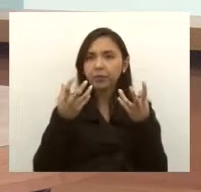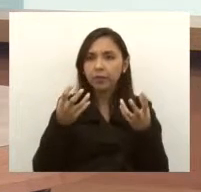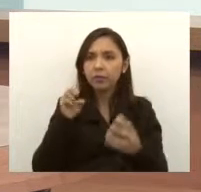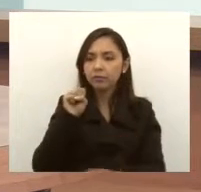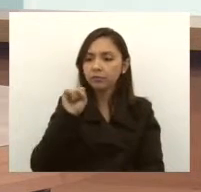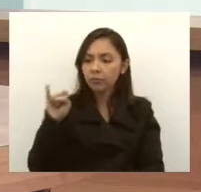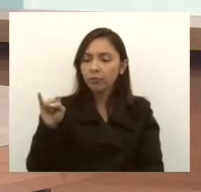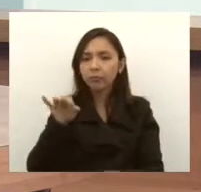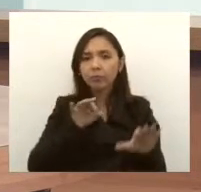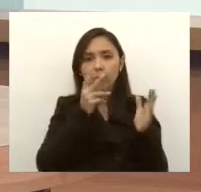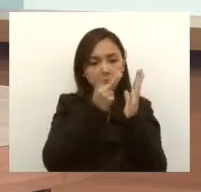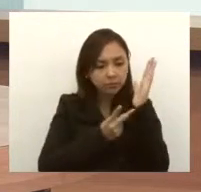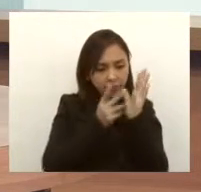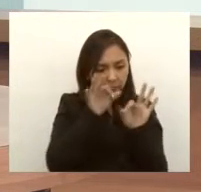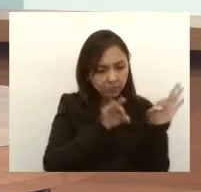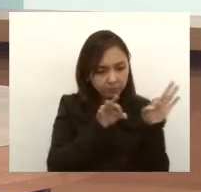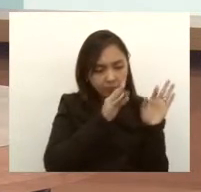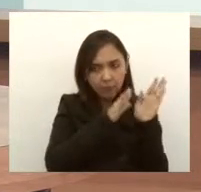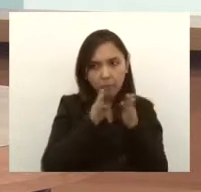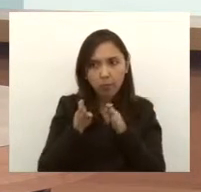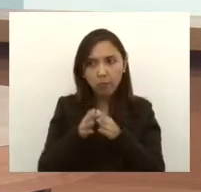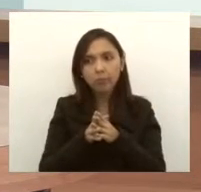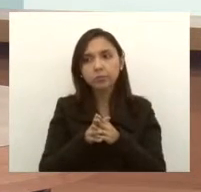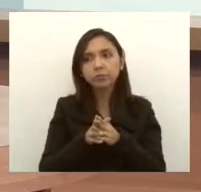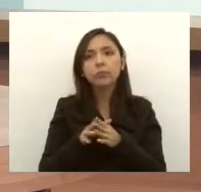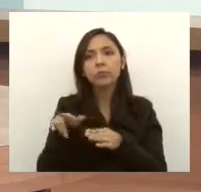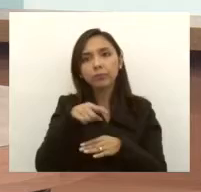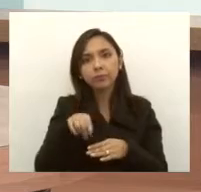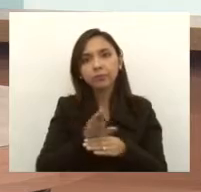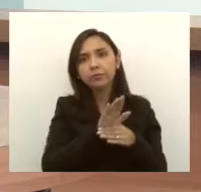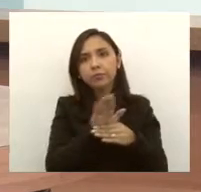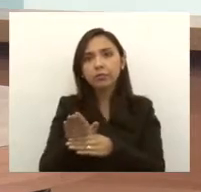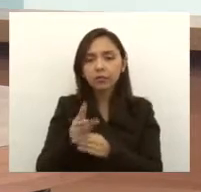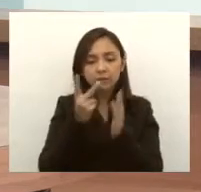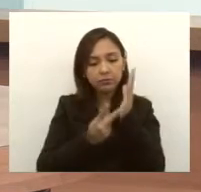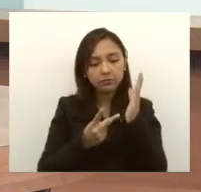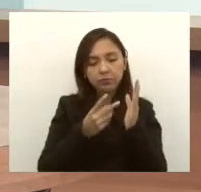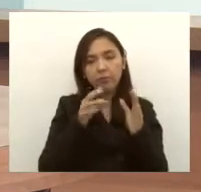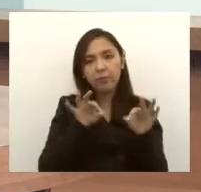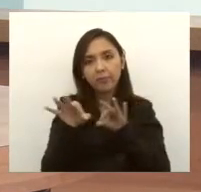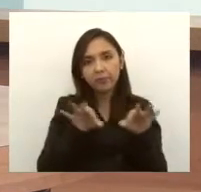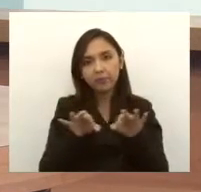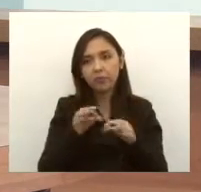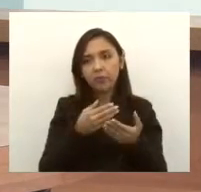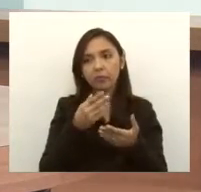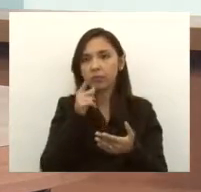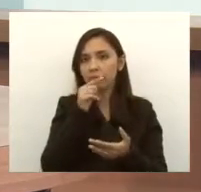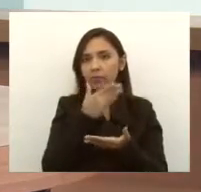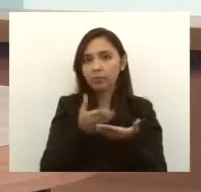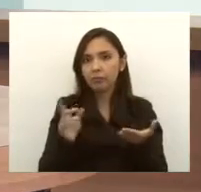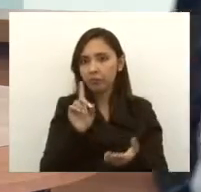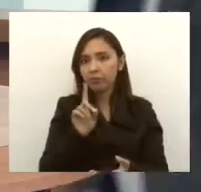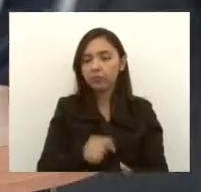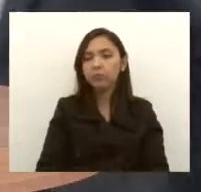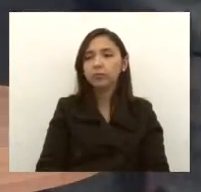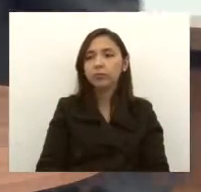um programa para poder estar contendo essa perca de água que hoje há na cidade.